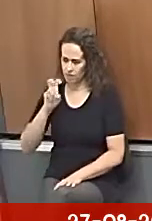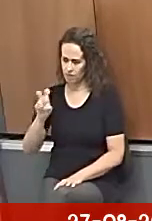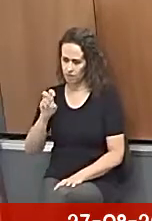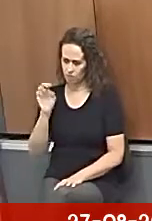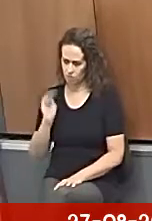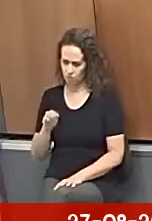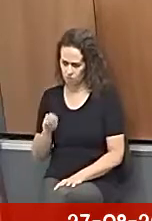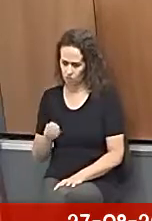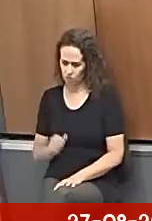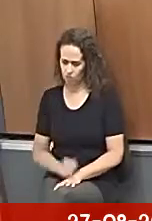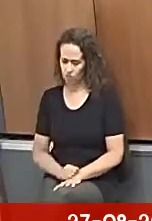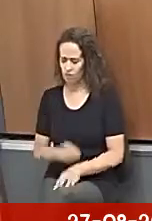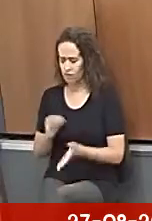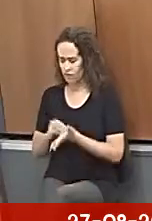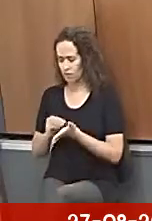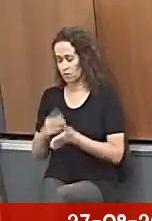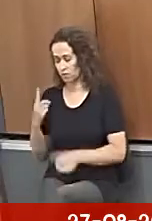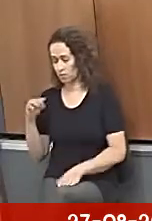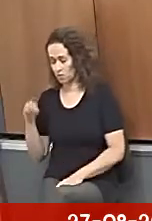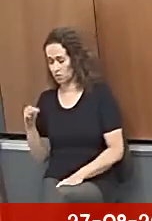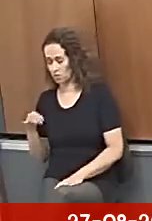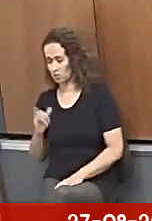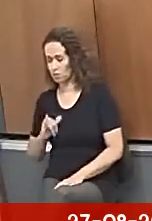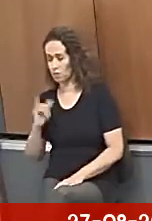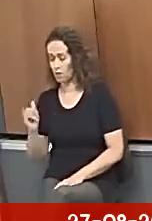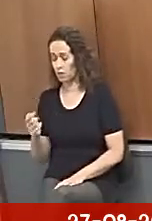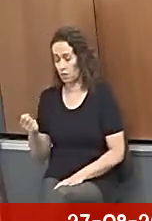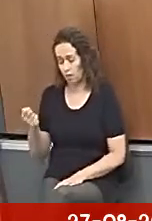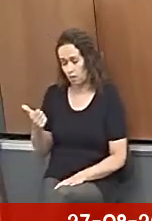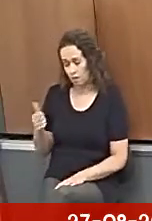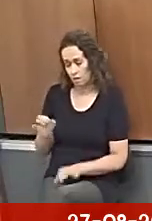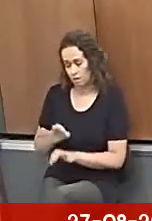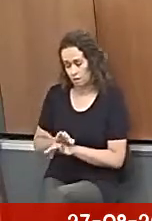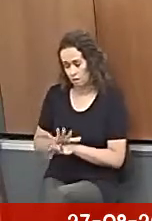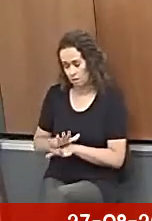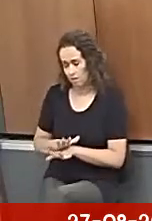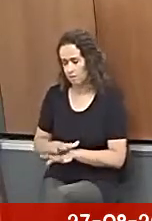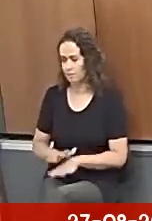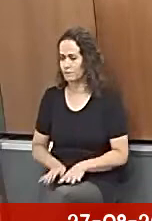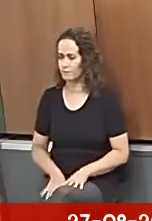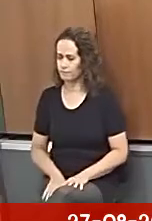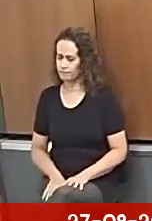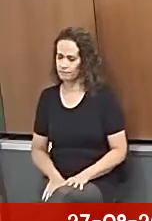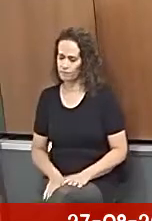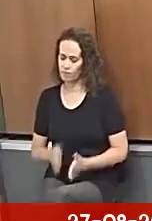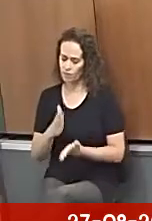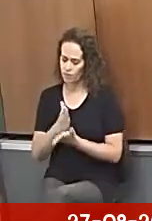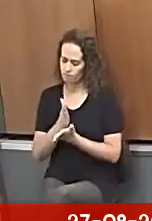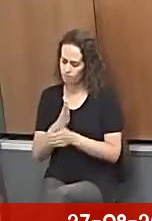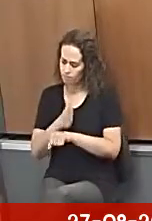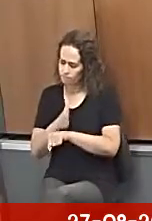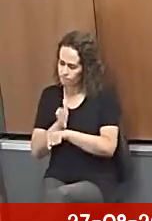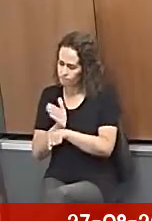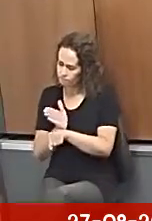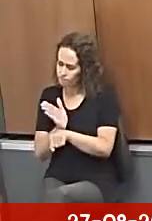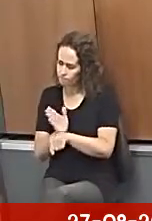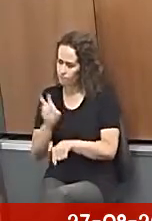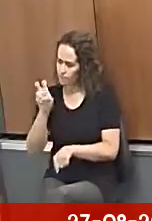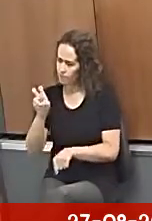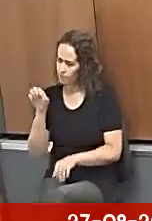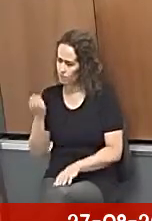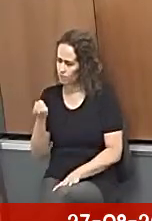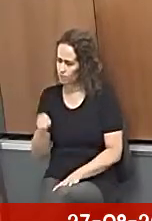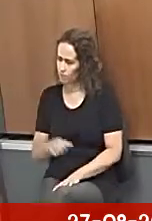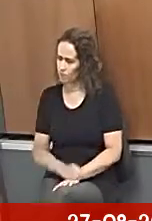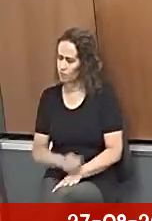faltando um minuto eu dou um toque só pessoa saber que já está encaminhando para encerramento eu vou cronometrar que cinco minutos pra cá a vai